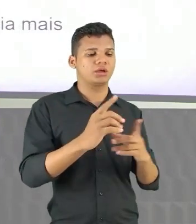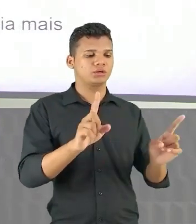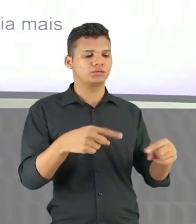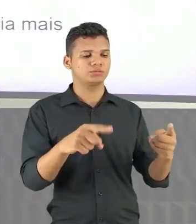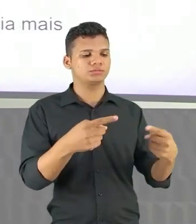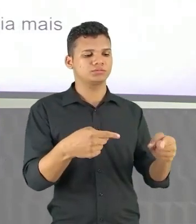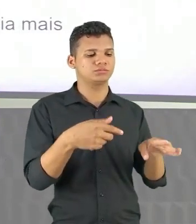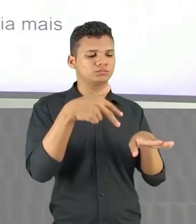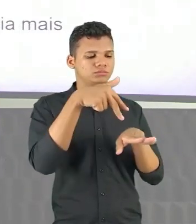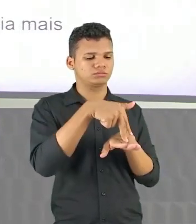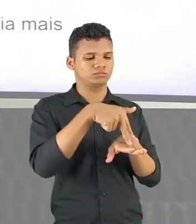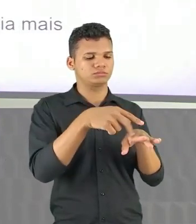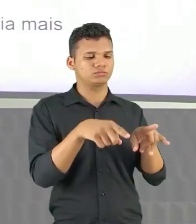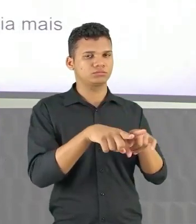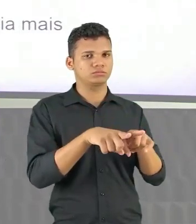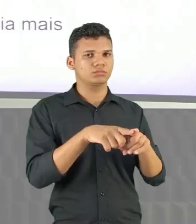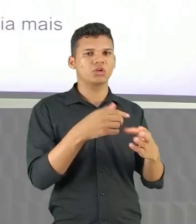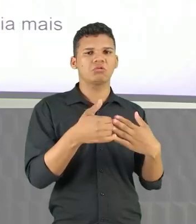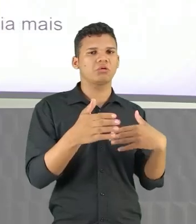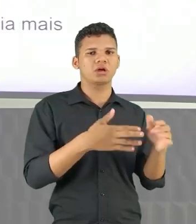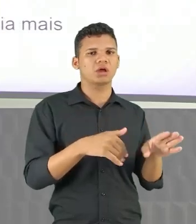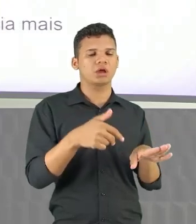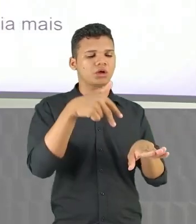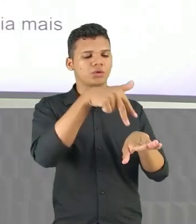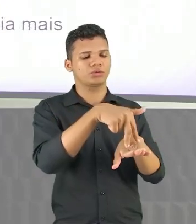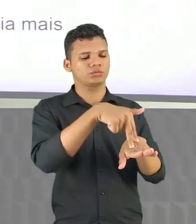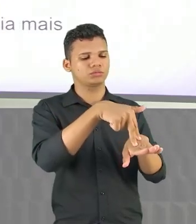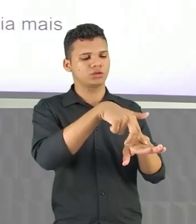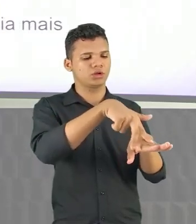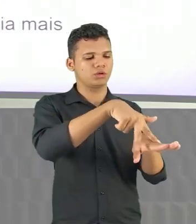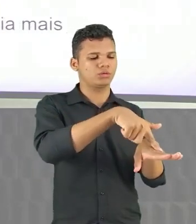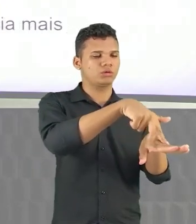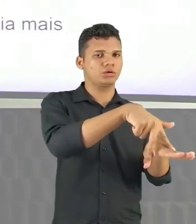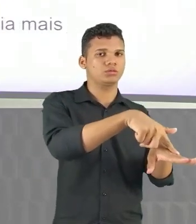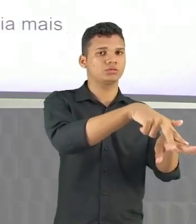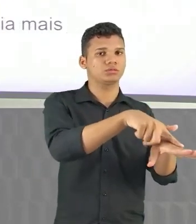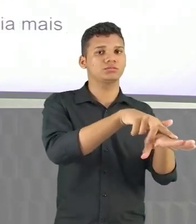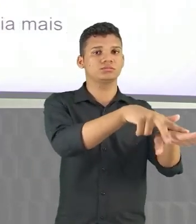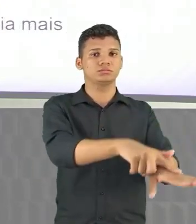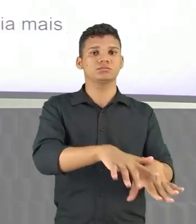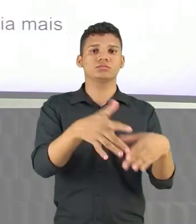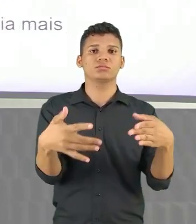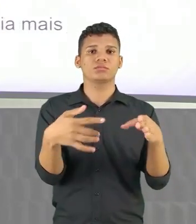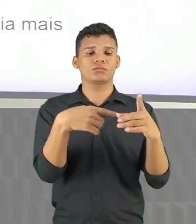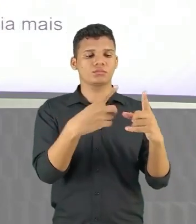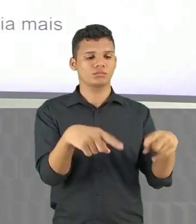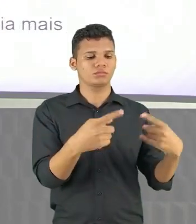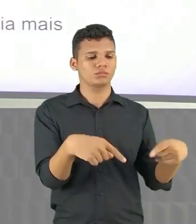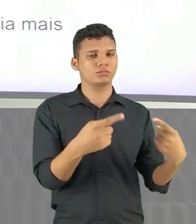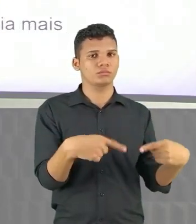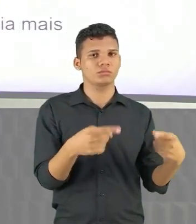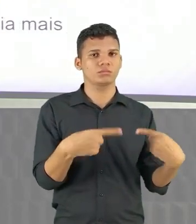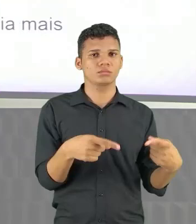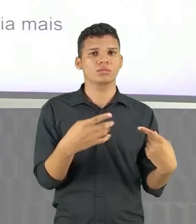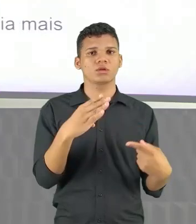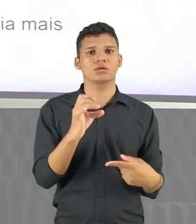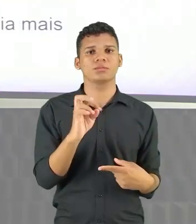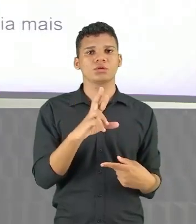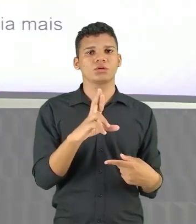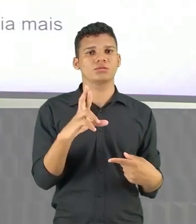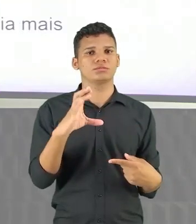patins pregados numa madeira qualquer para sua composição, sendo as rodas de borracha ou